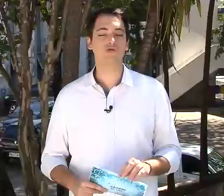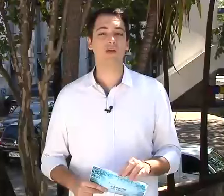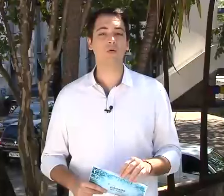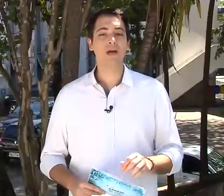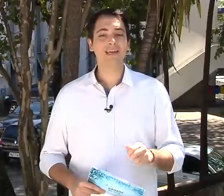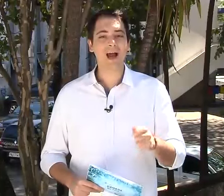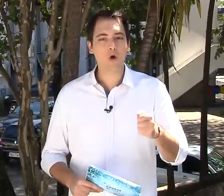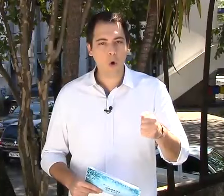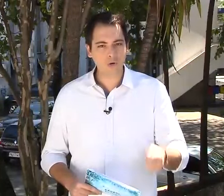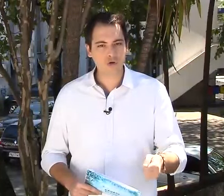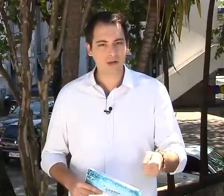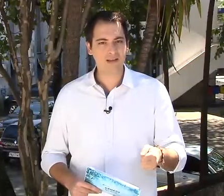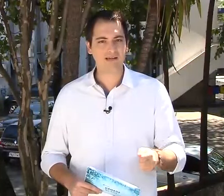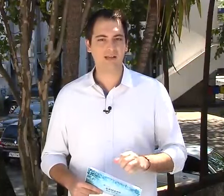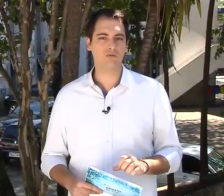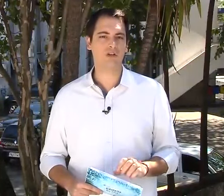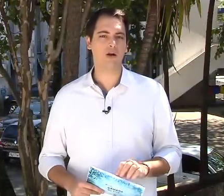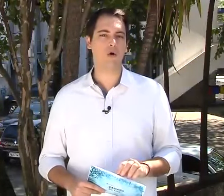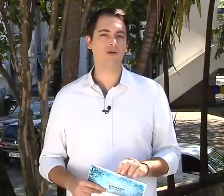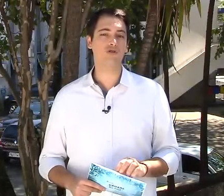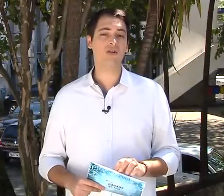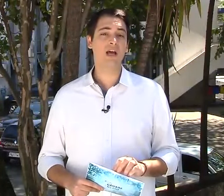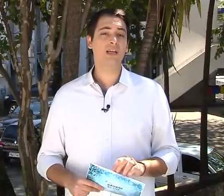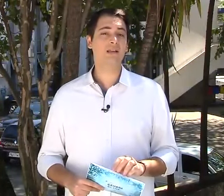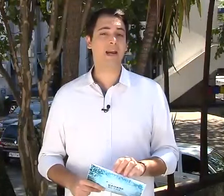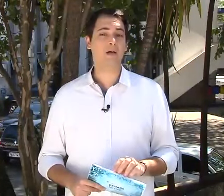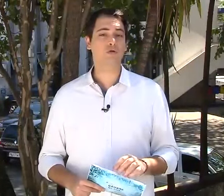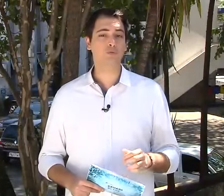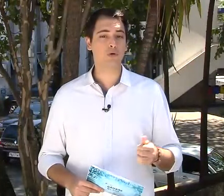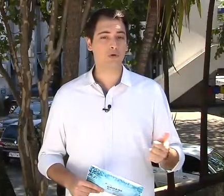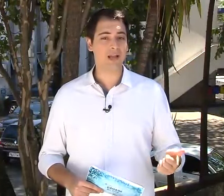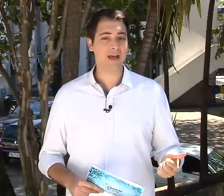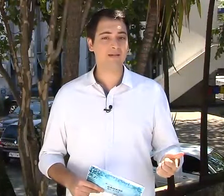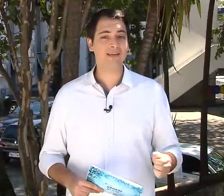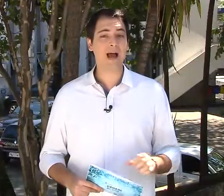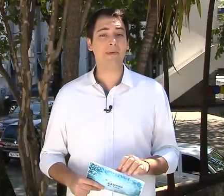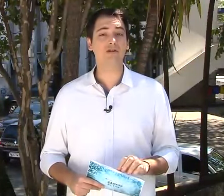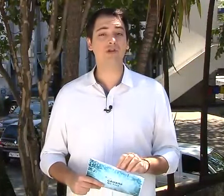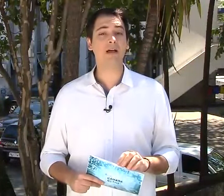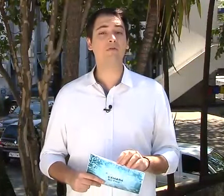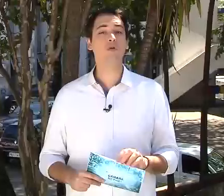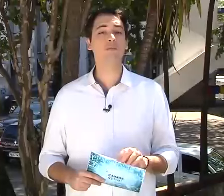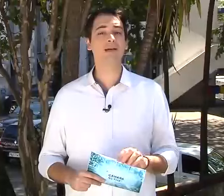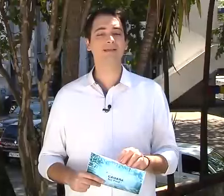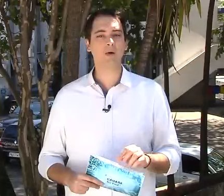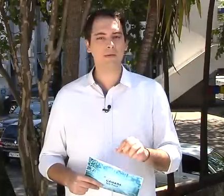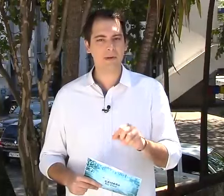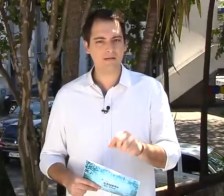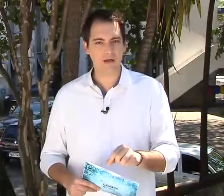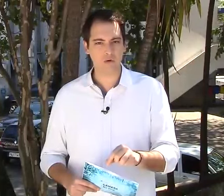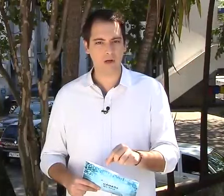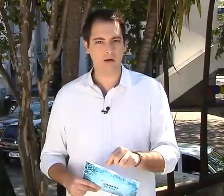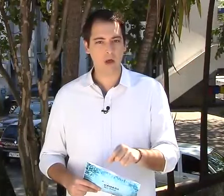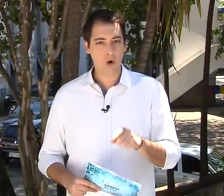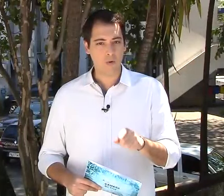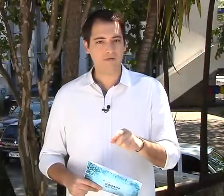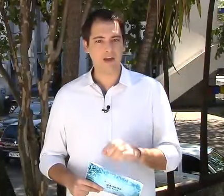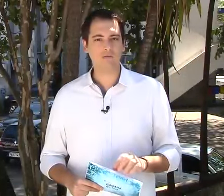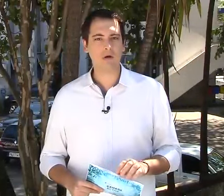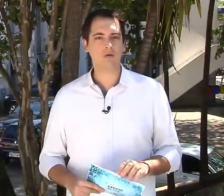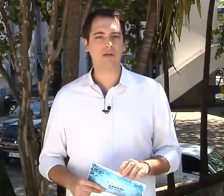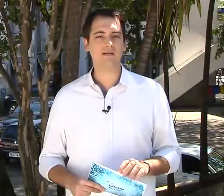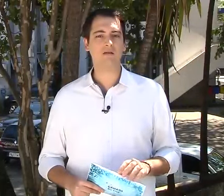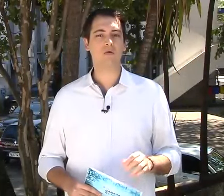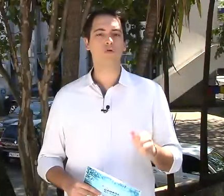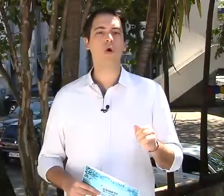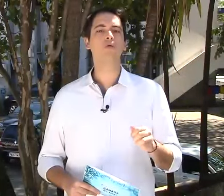a evolução e a consolidação de negócios liderados por mulheres a partir da formação empreendedora. O